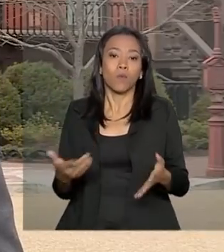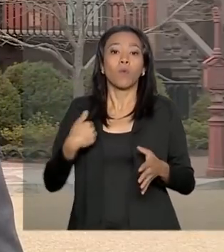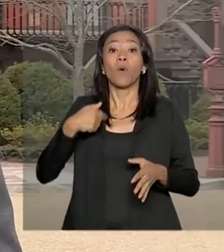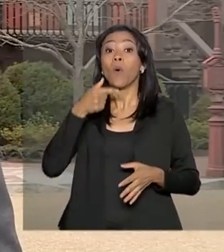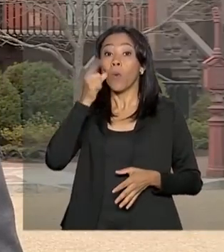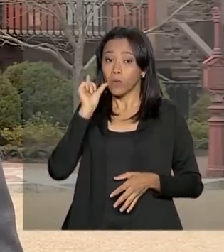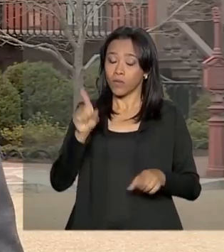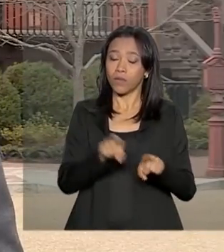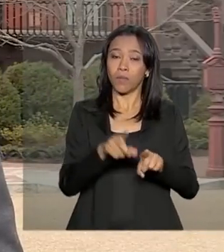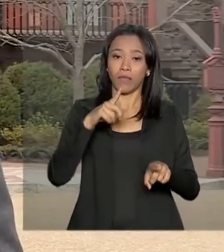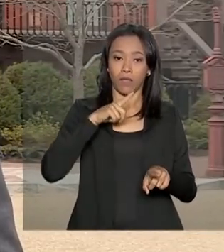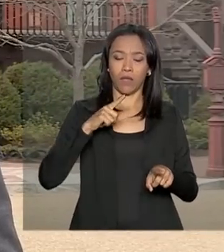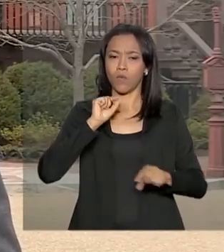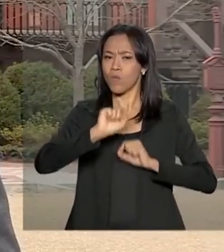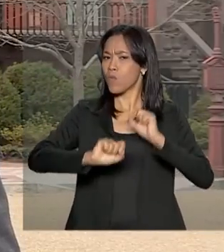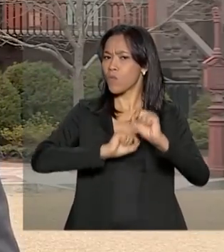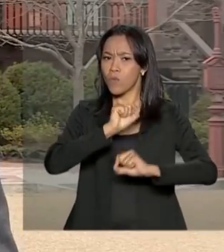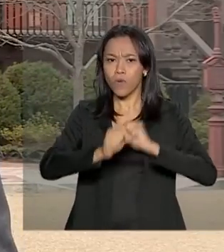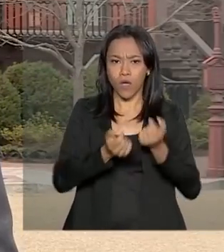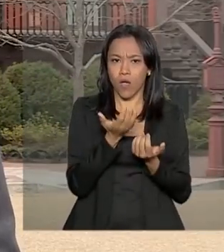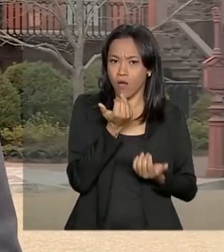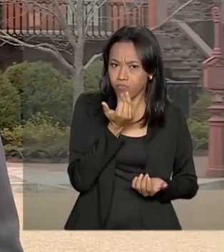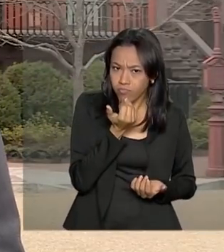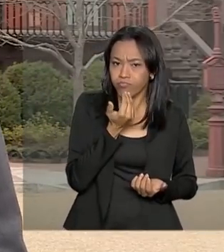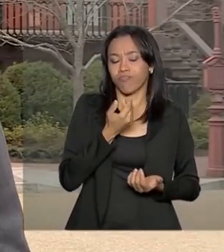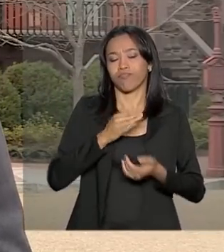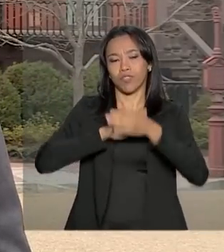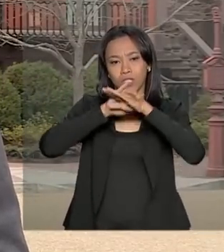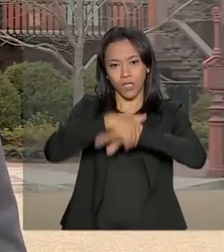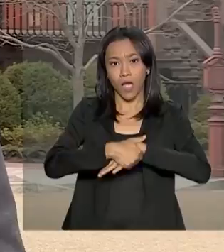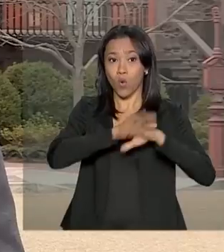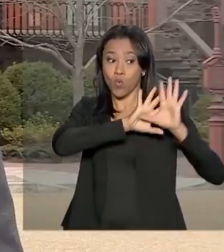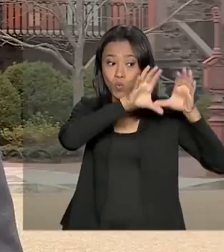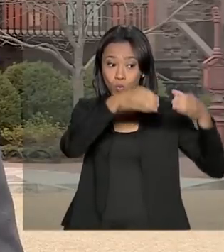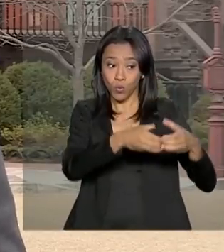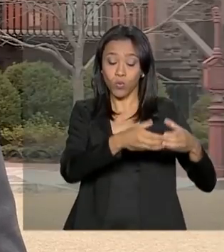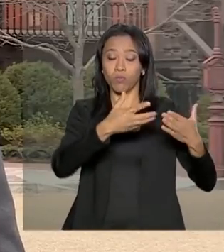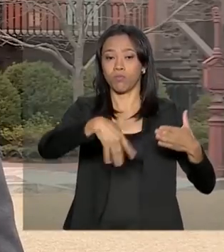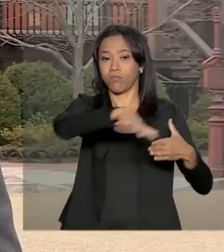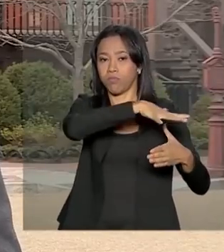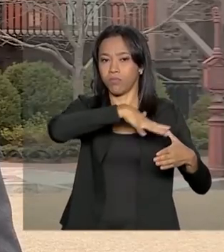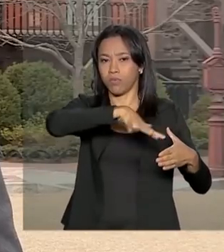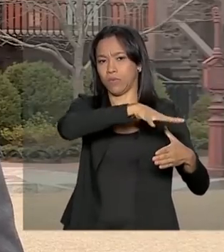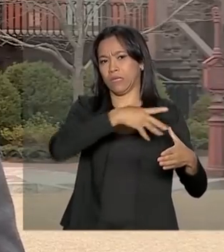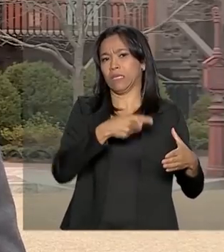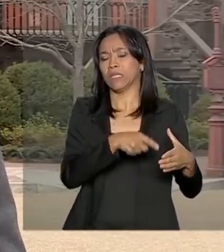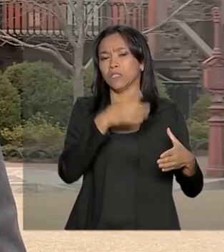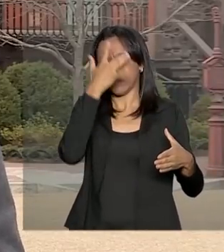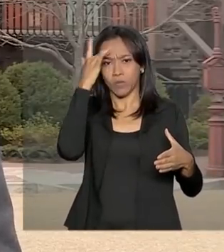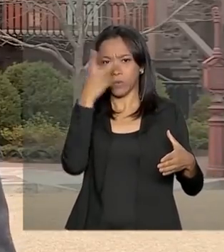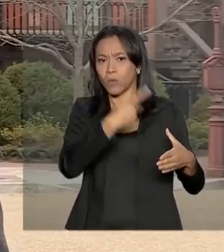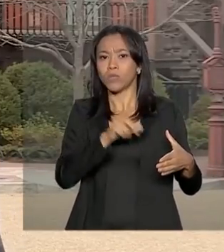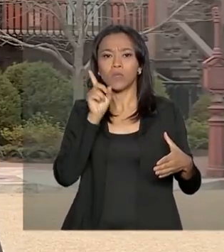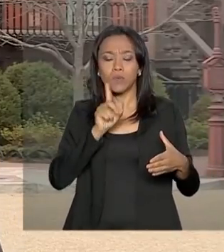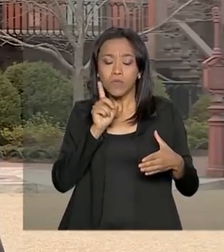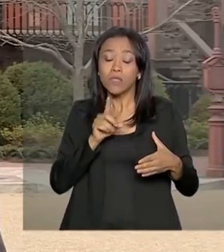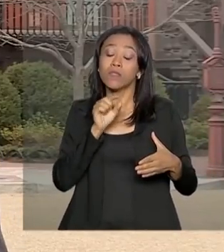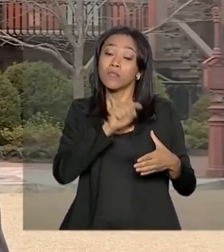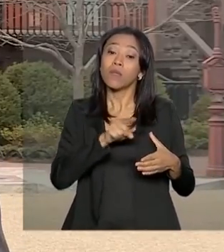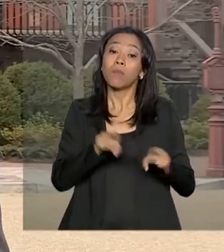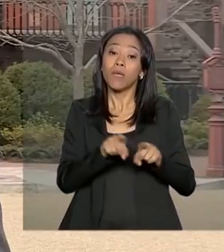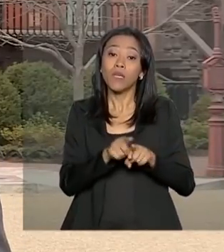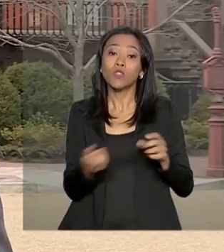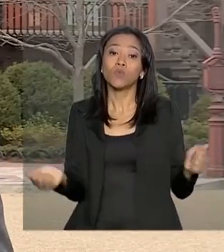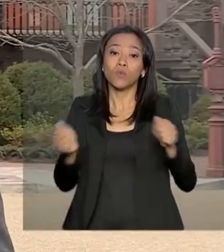de um jantar com formadores de opinião norte-americanos e brasileiros na residência oficial do embaixador do Brasil